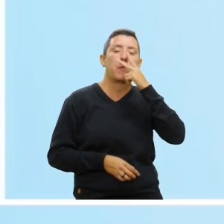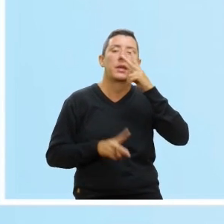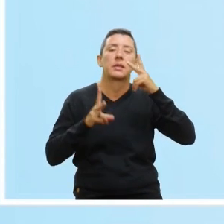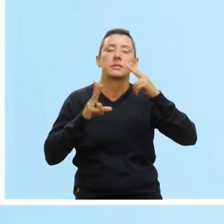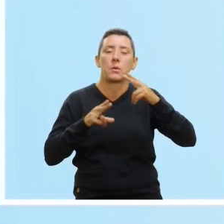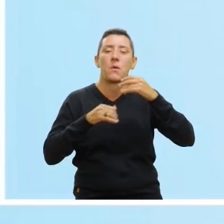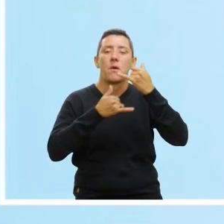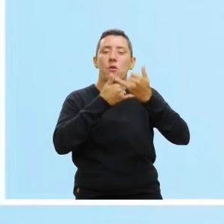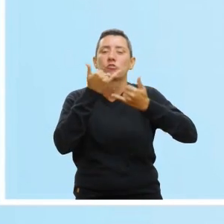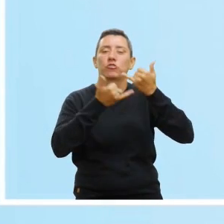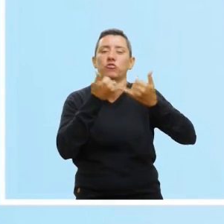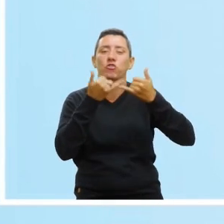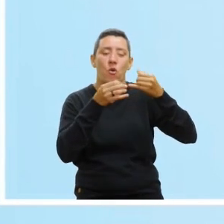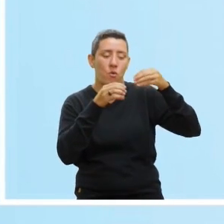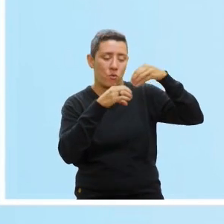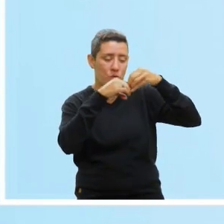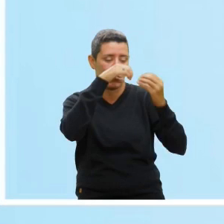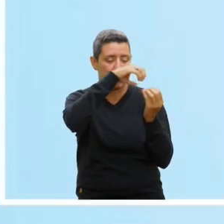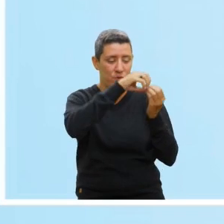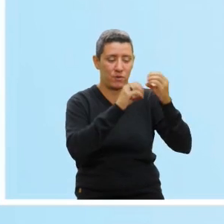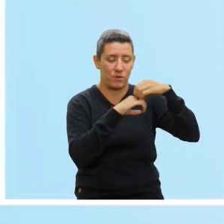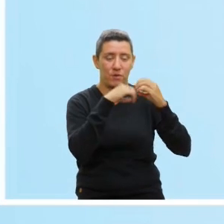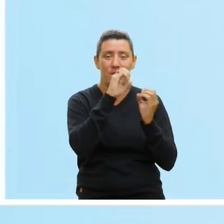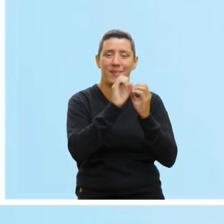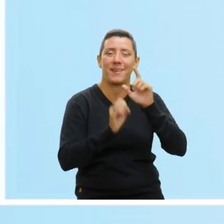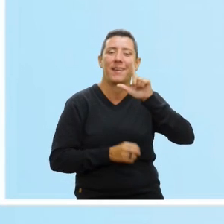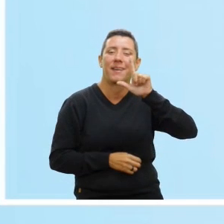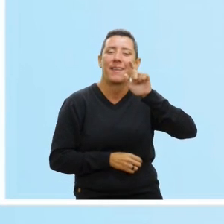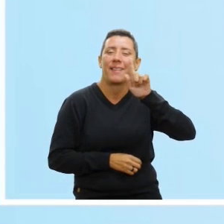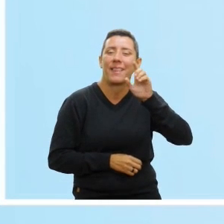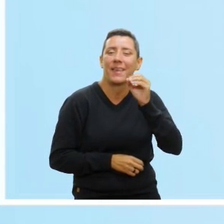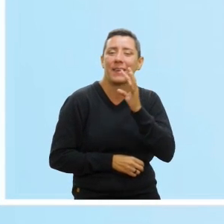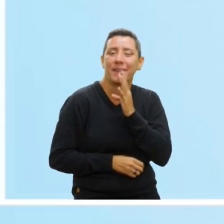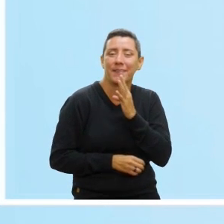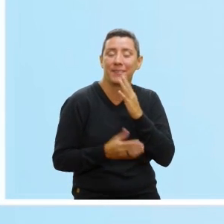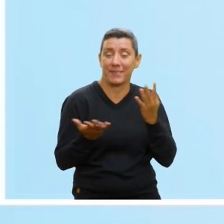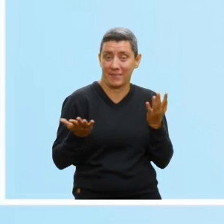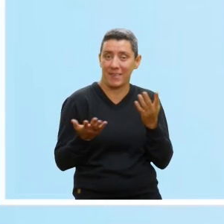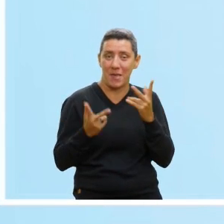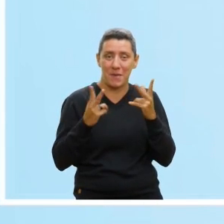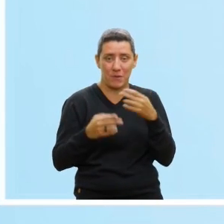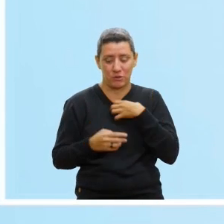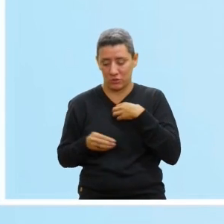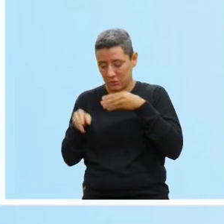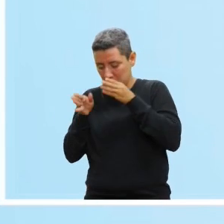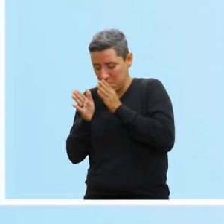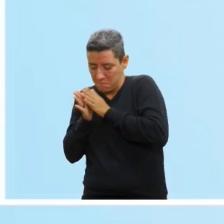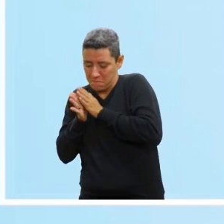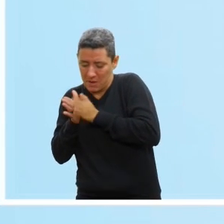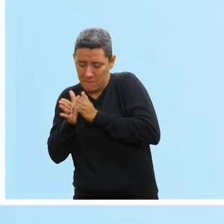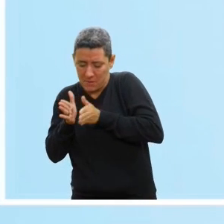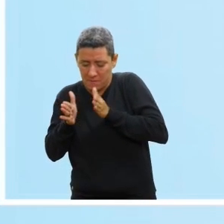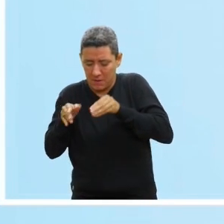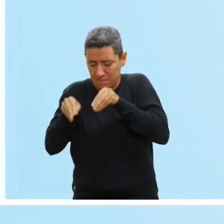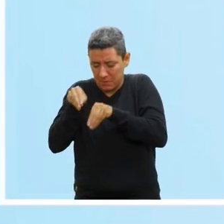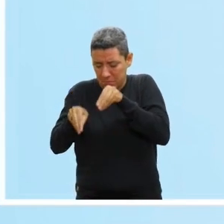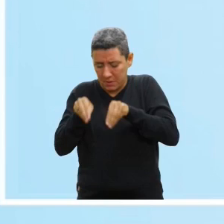projeto você consegue montar ele de maneira perfeita com determinadas placas, para